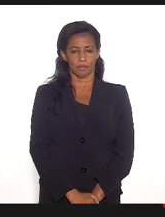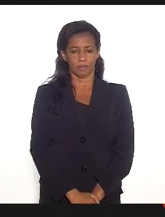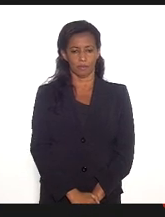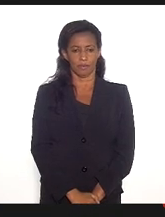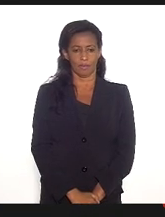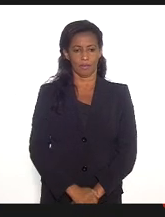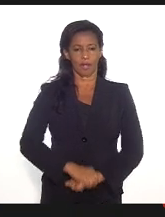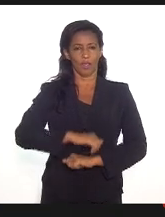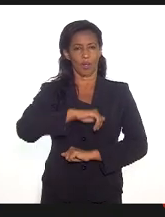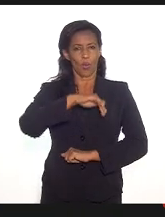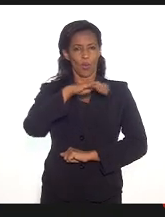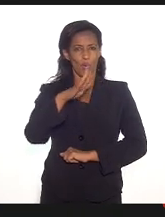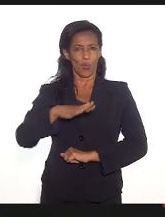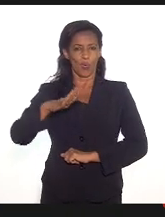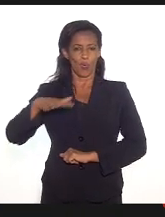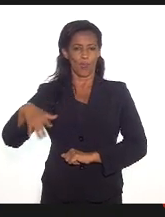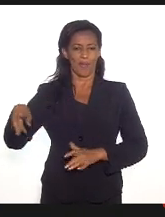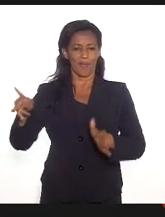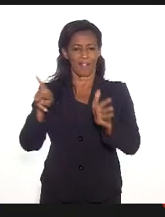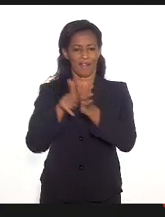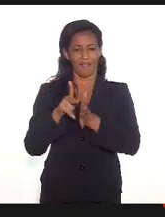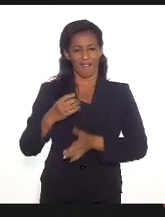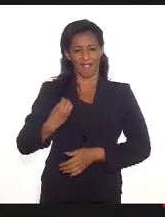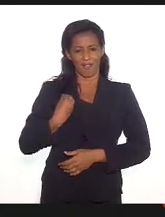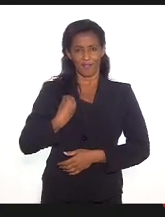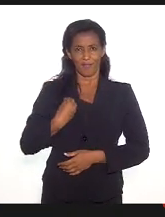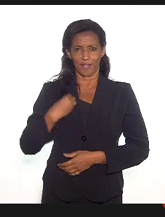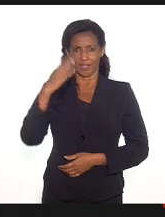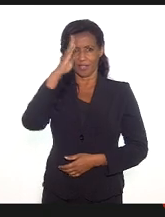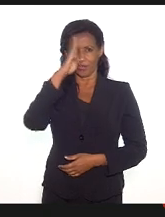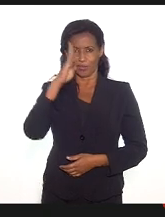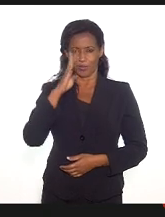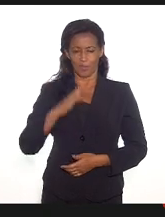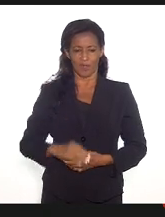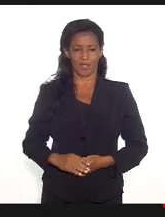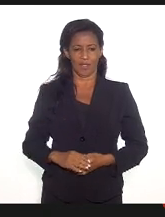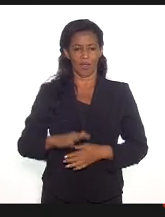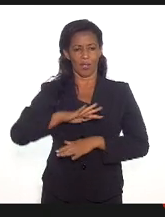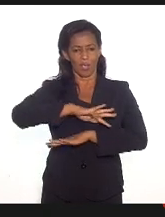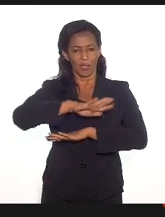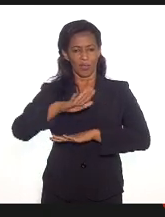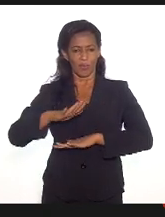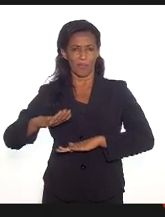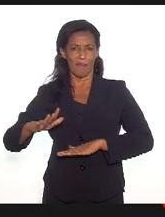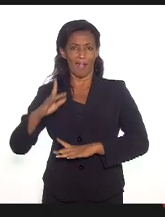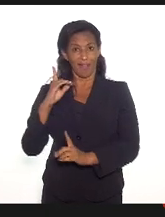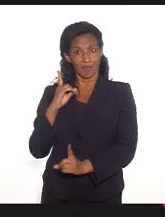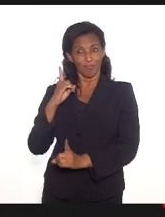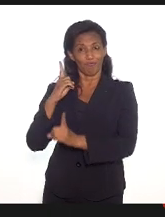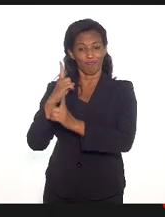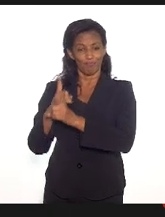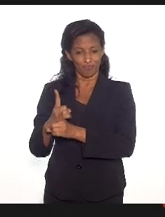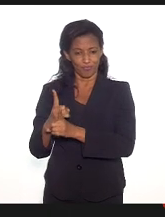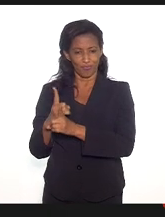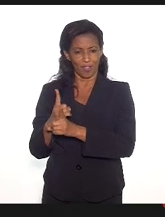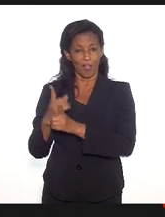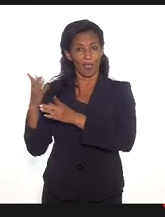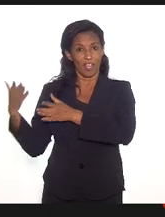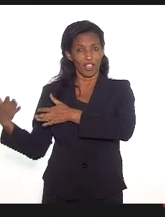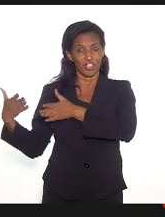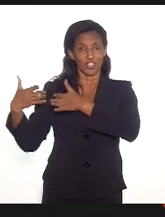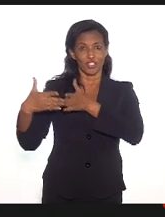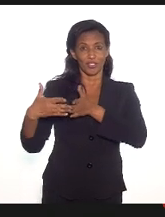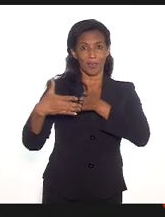O mar faz parte da vida dos brasileiros. Pelo mar fomos descobertos. Por ele chegaram